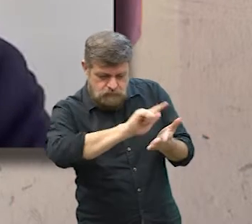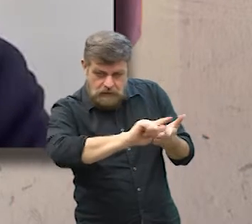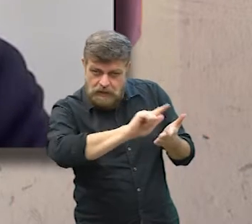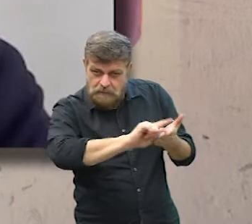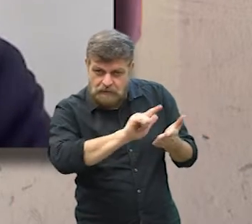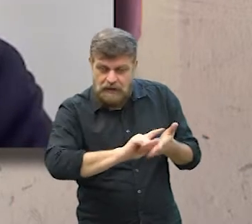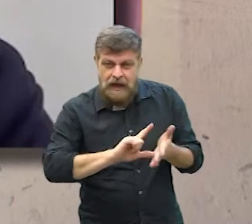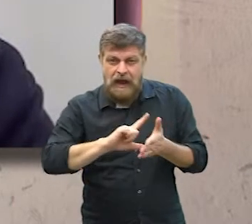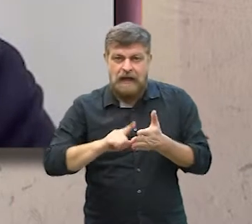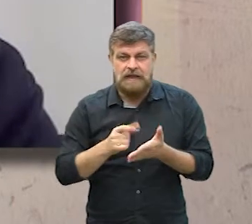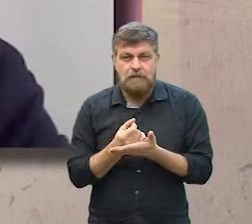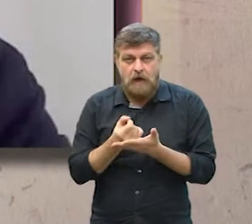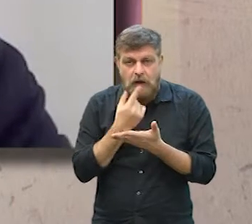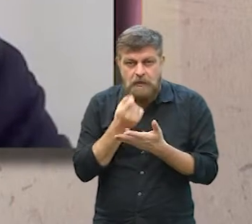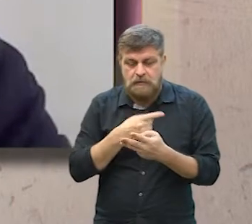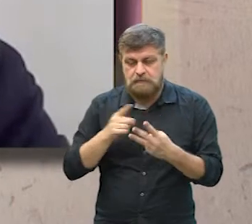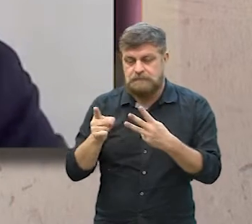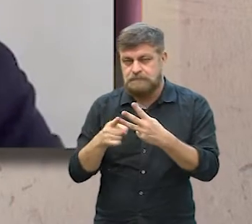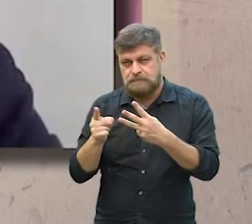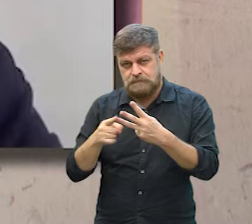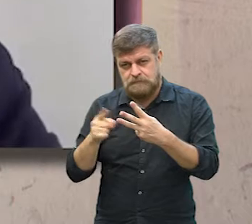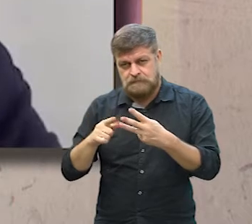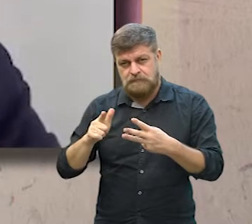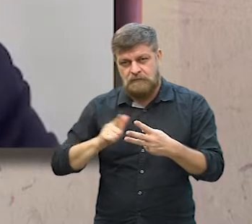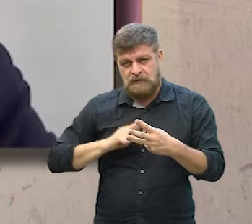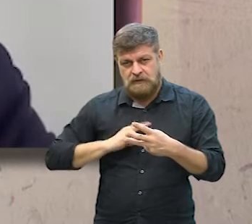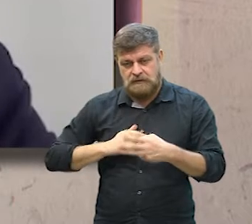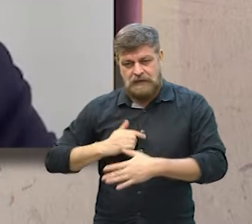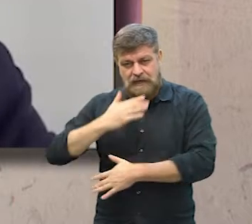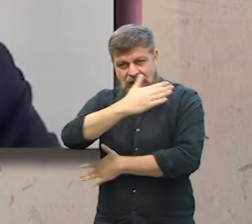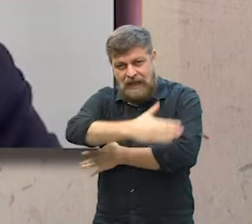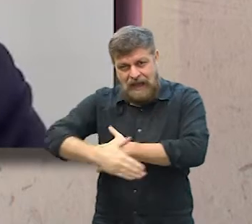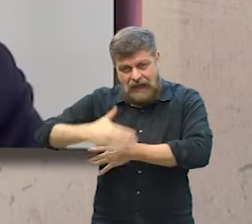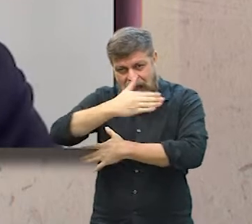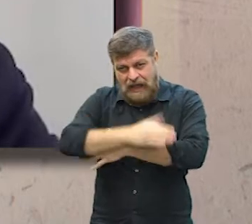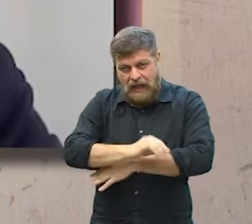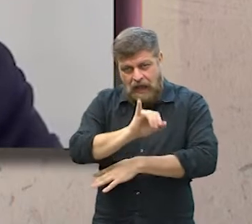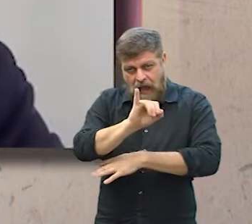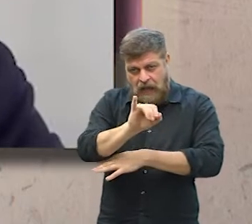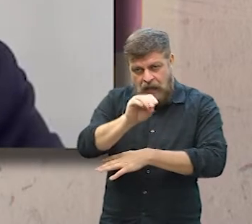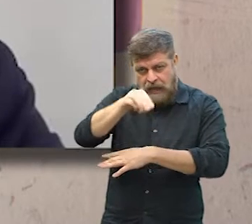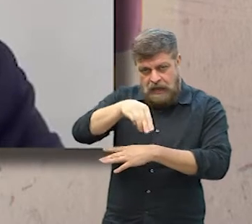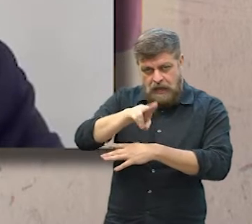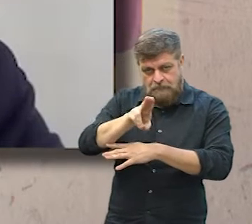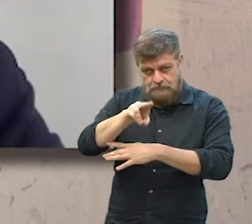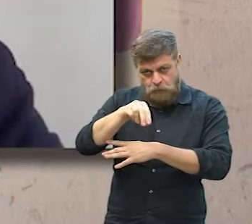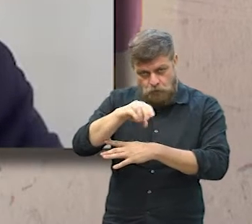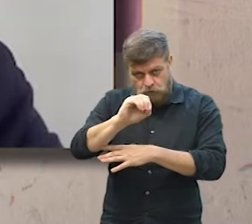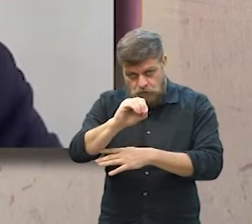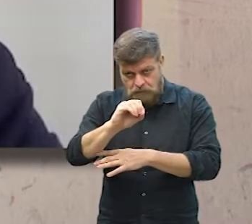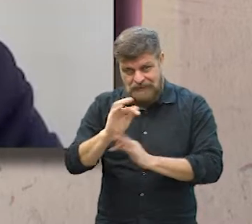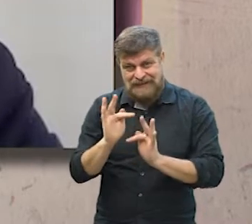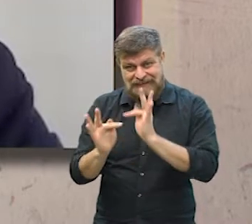doença, tem o tratamento medicamentoso, e um outro tratamento que a gente tem na nossa especialidade, a gente chama de imunoterapia. Então, a gente identifica, por exemplo, o que